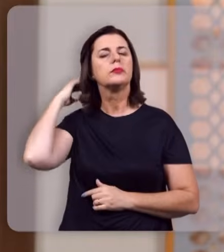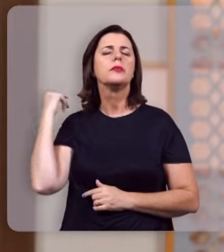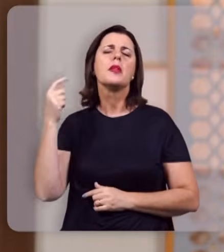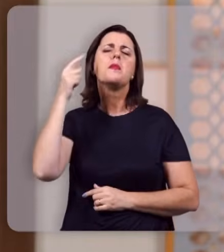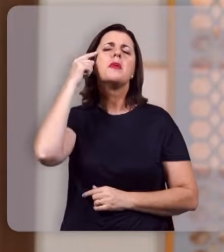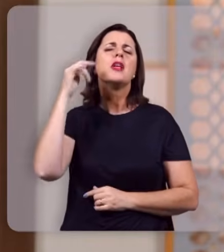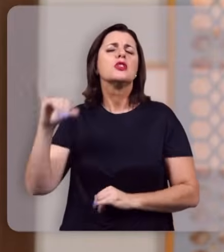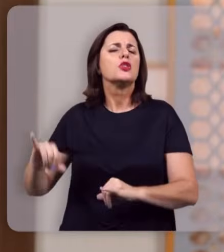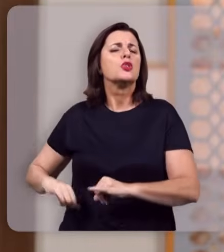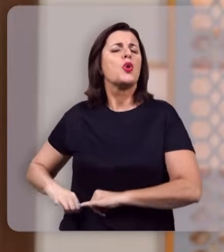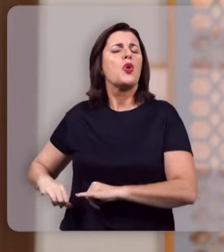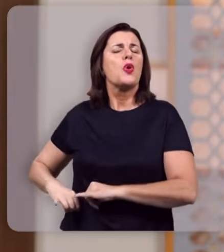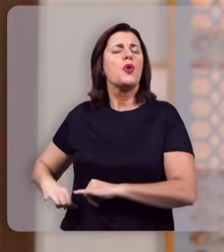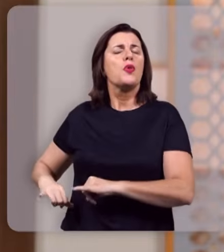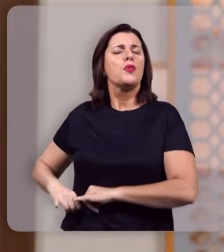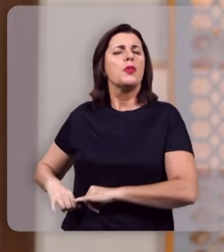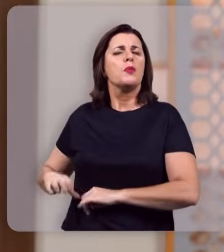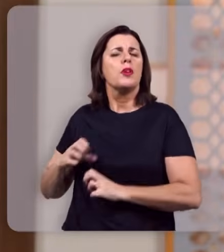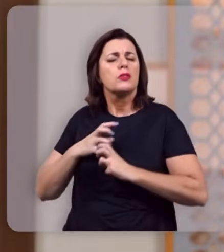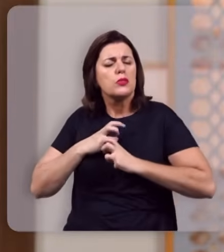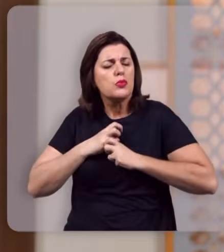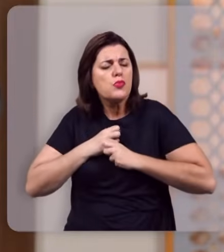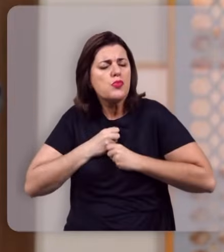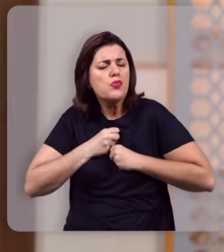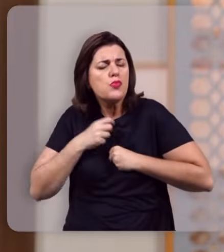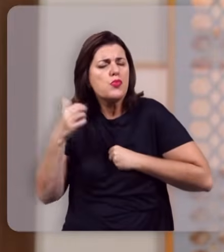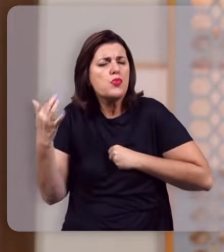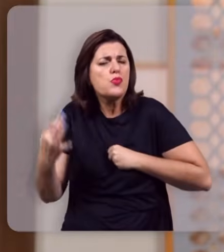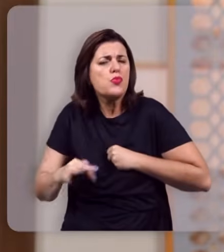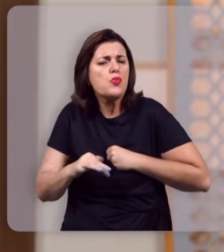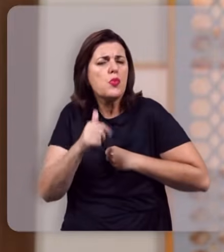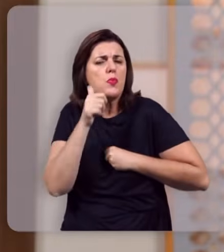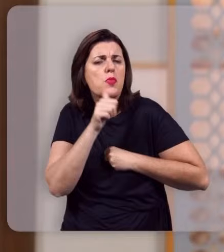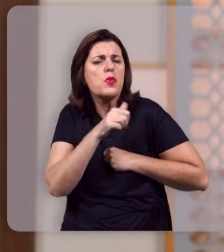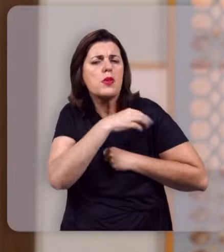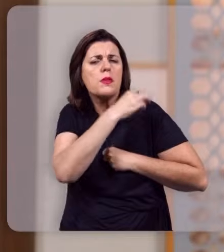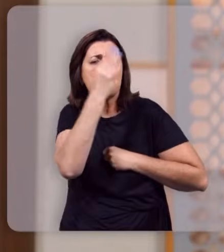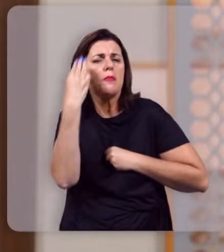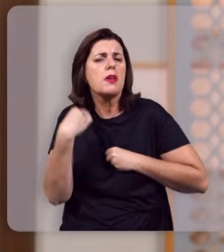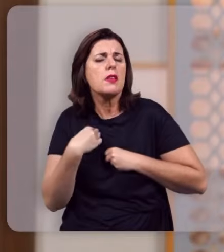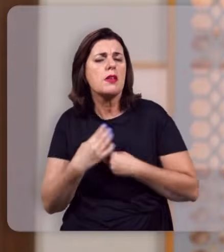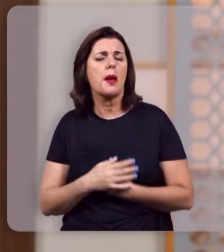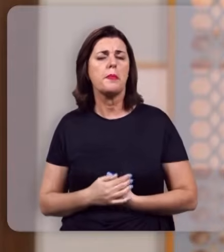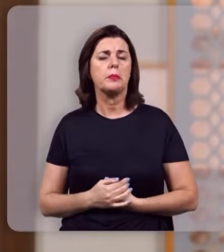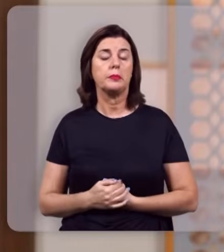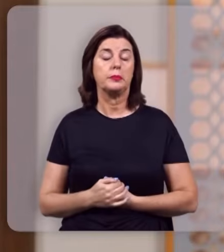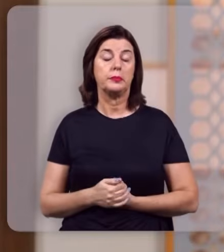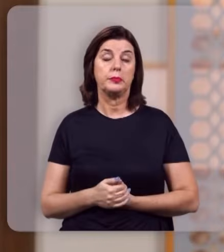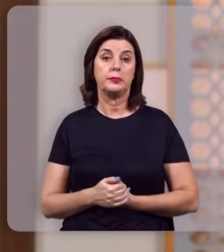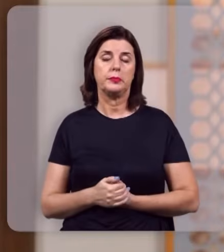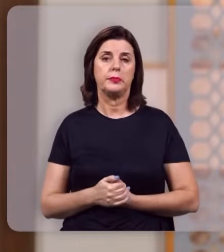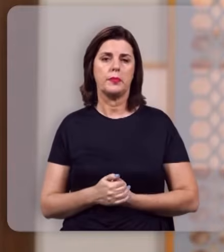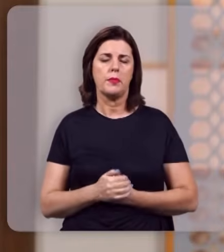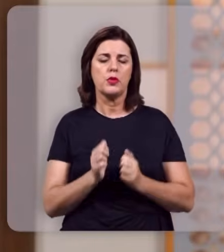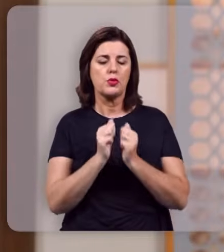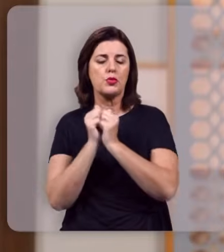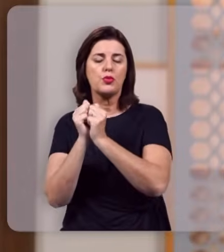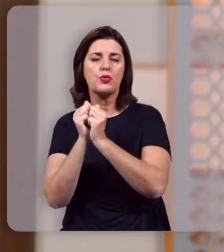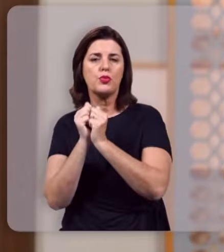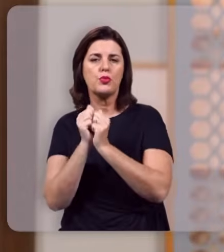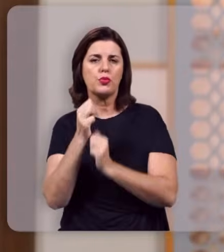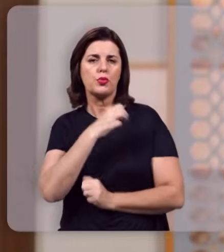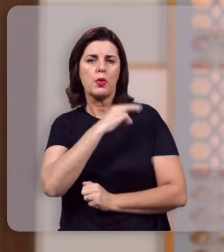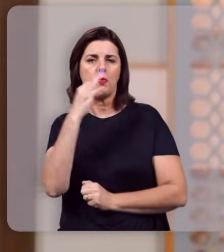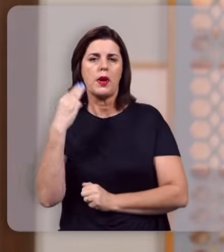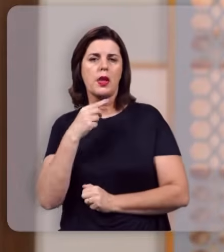Imagine o sofrimento, a angústia, a dor daquela mãe. Do lado de Maria estava